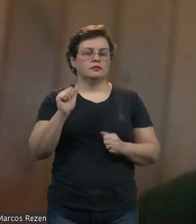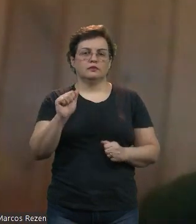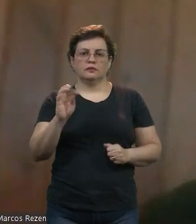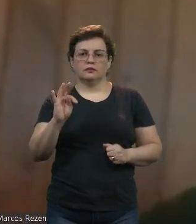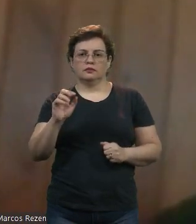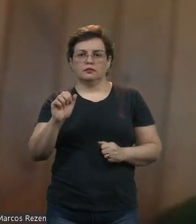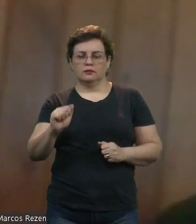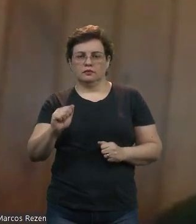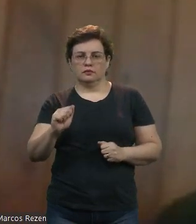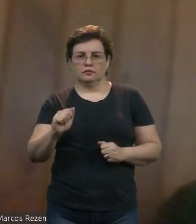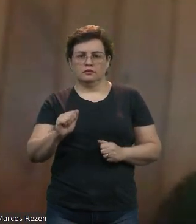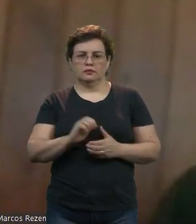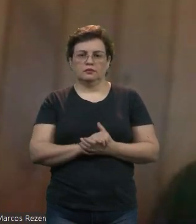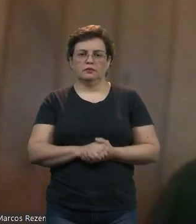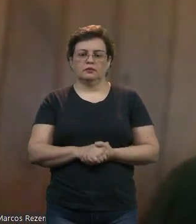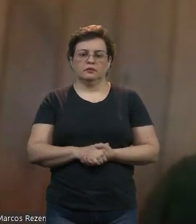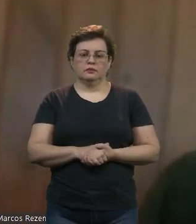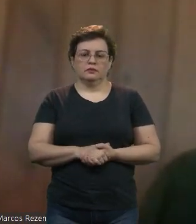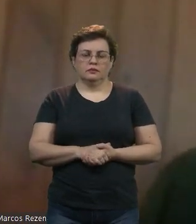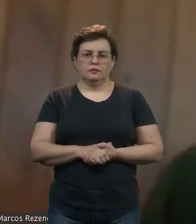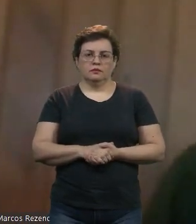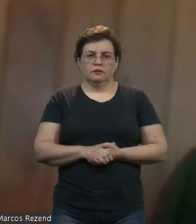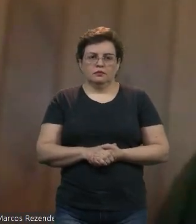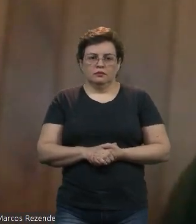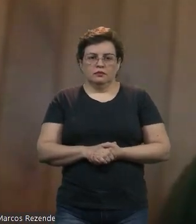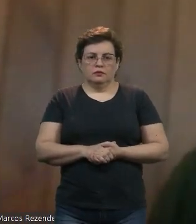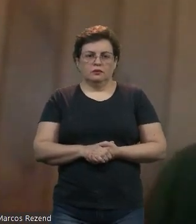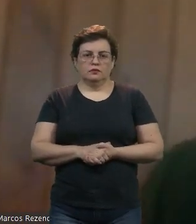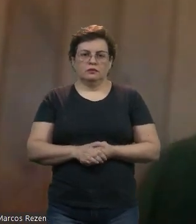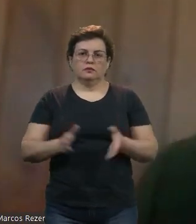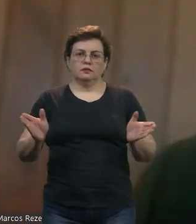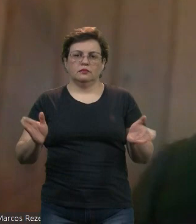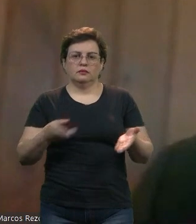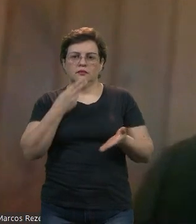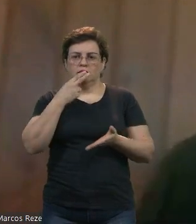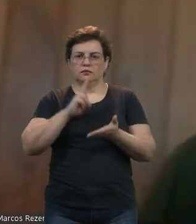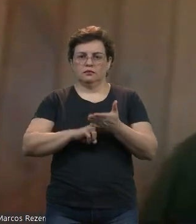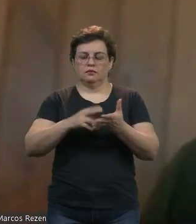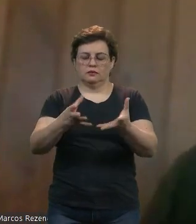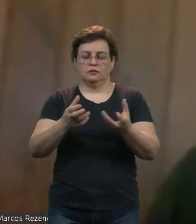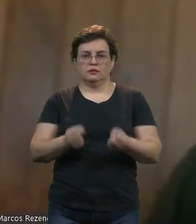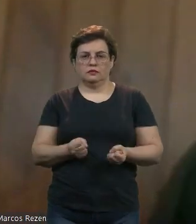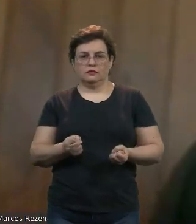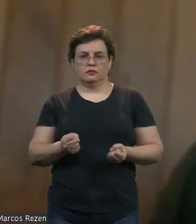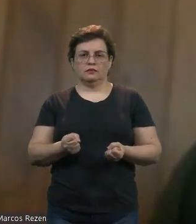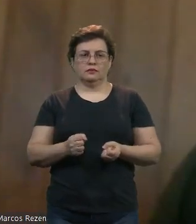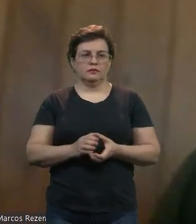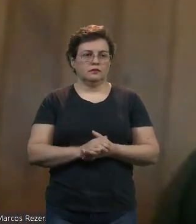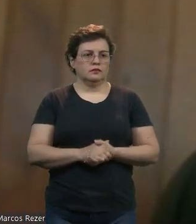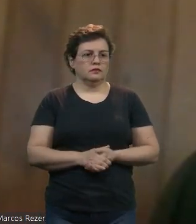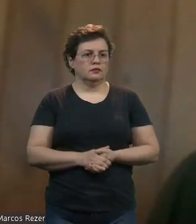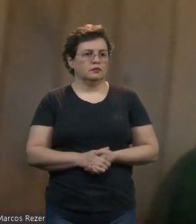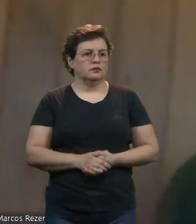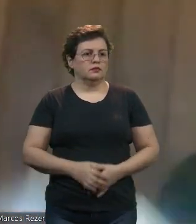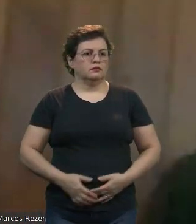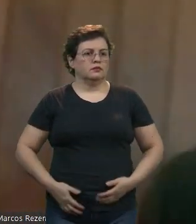ordinária e extraordinária de 26 de maio de 2020. Passemos às correspondências recebidas.